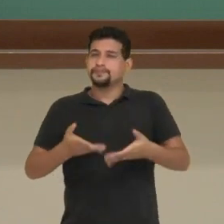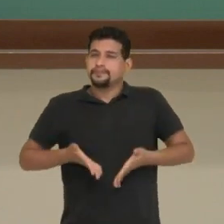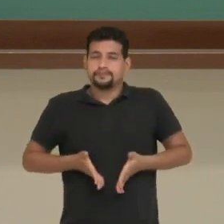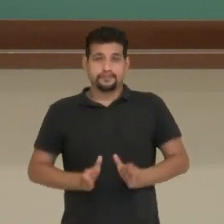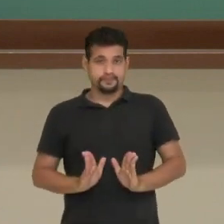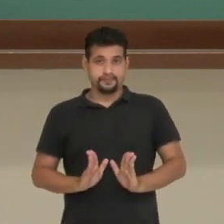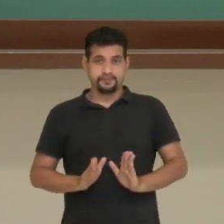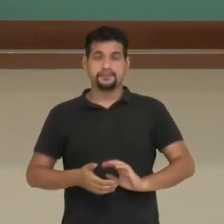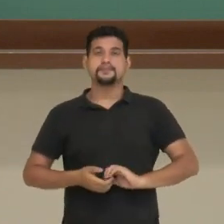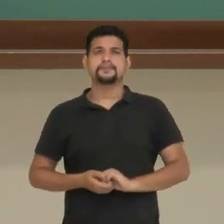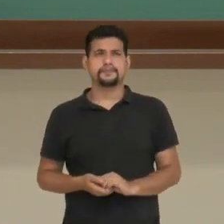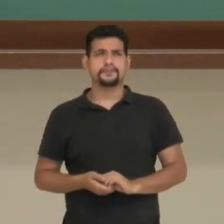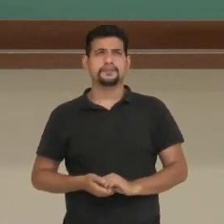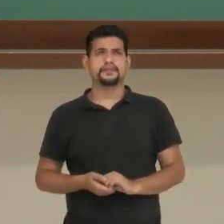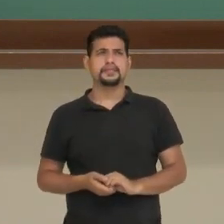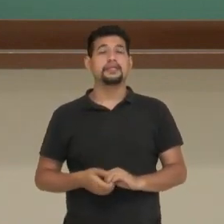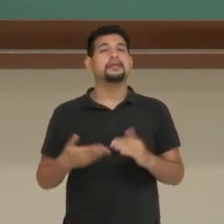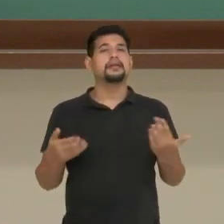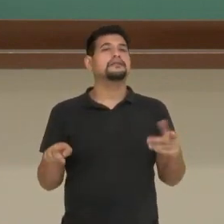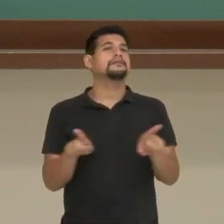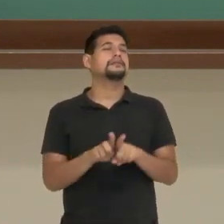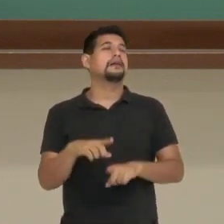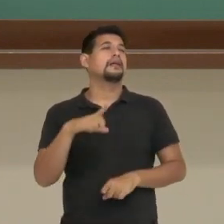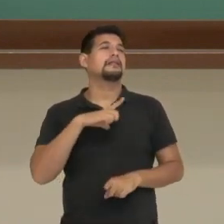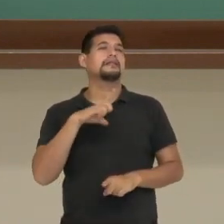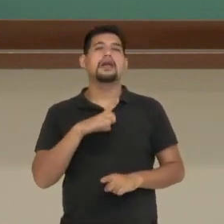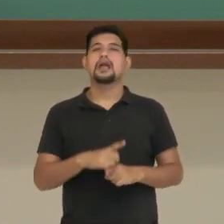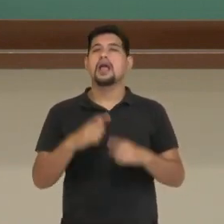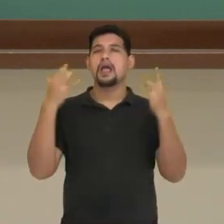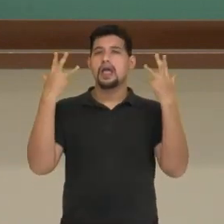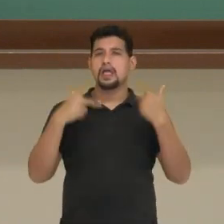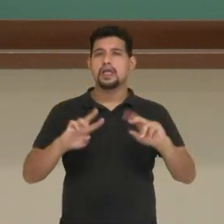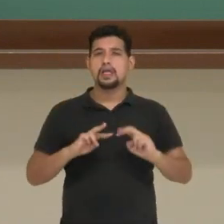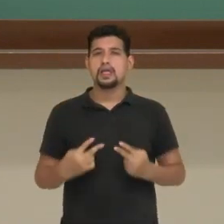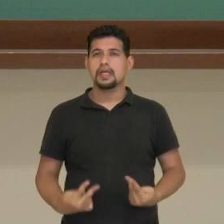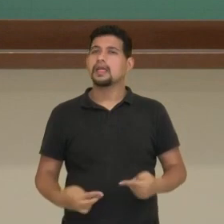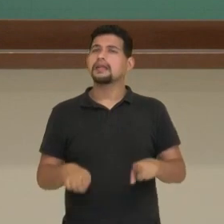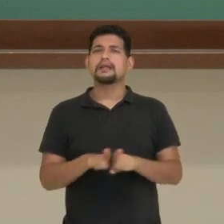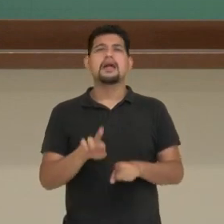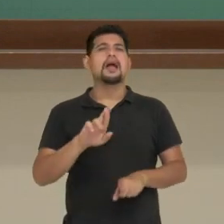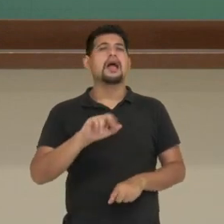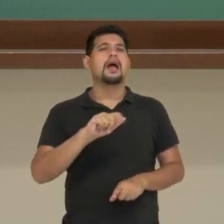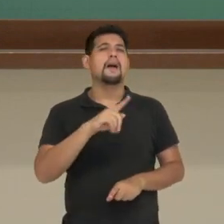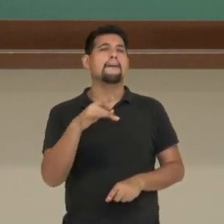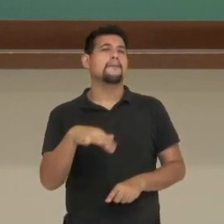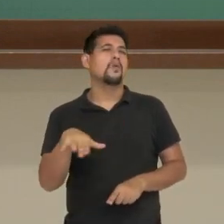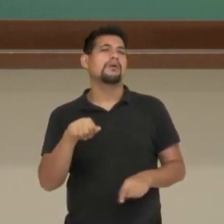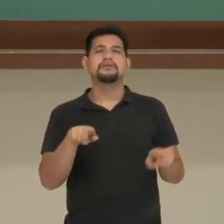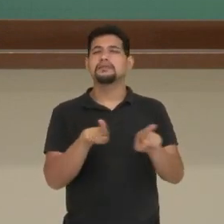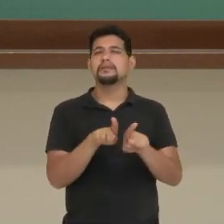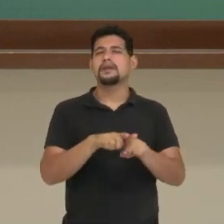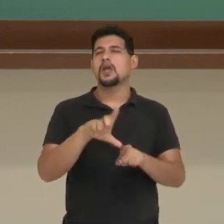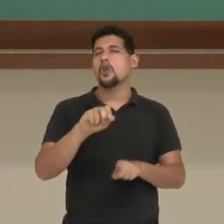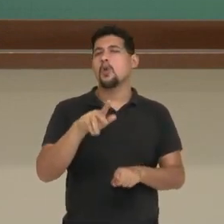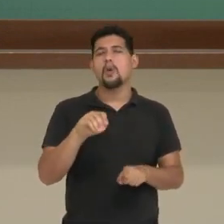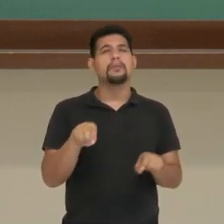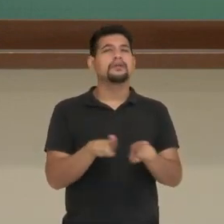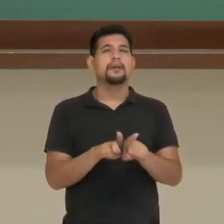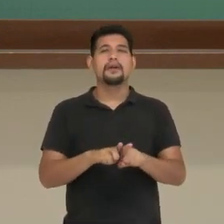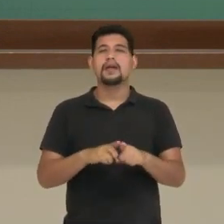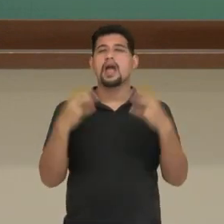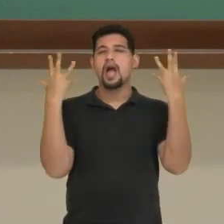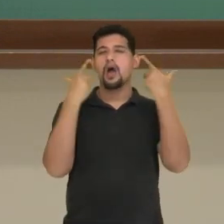nascer, certo? Então inclui-se os seres humanos, né, raposa, lobo-guará, a onça